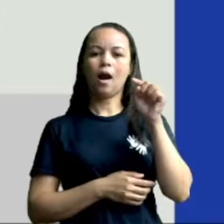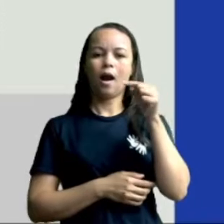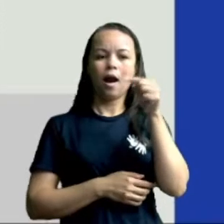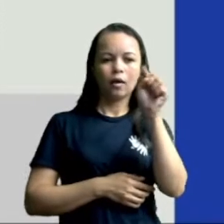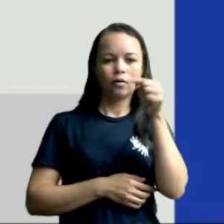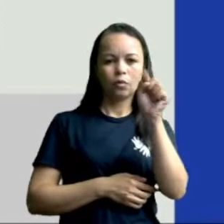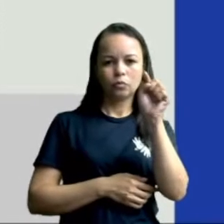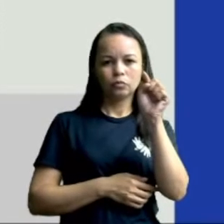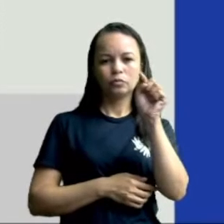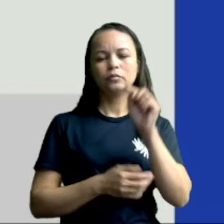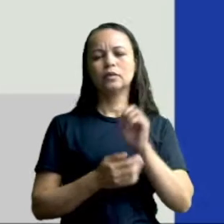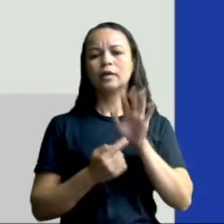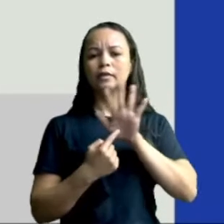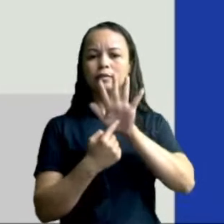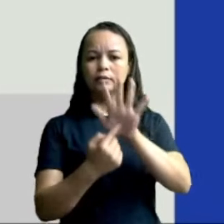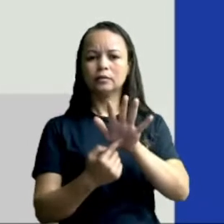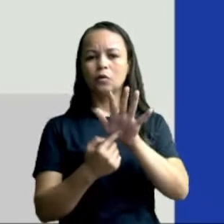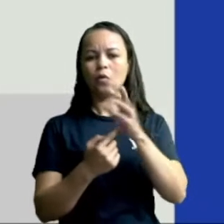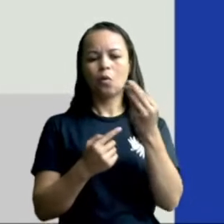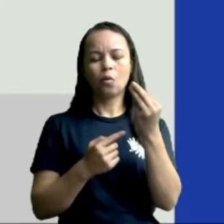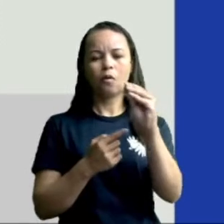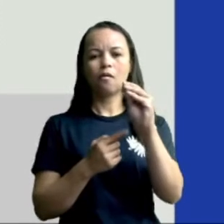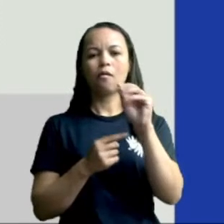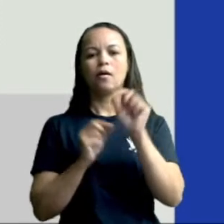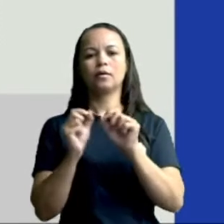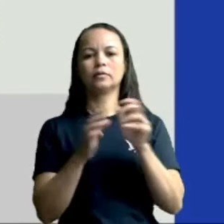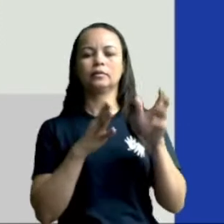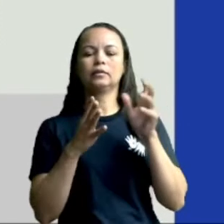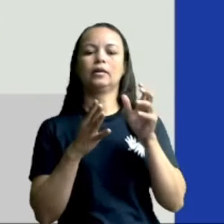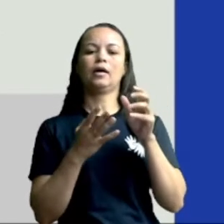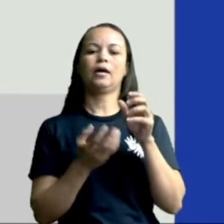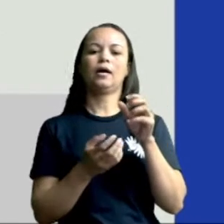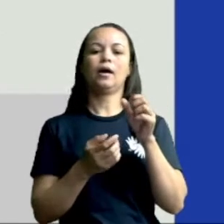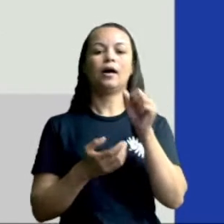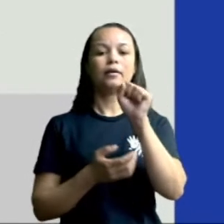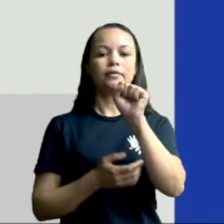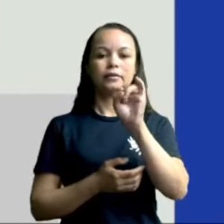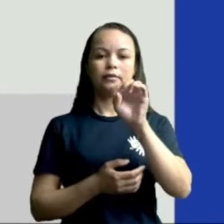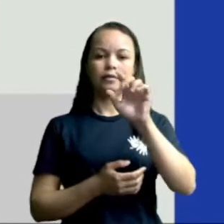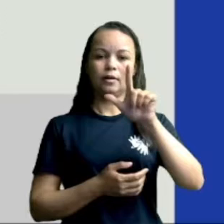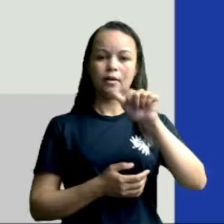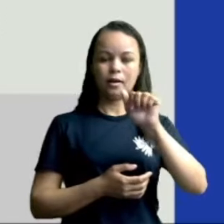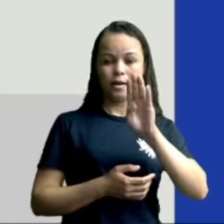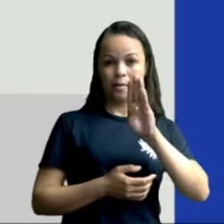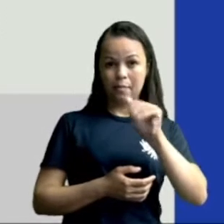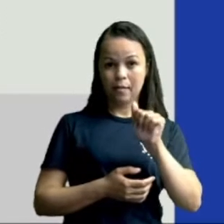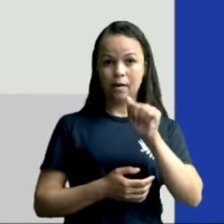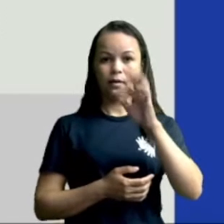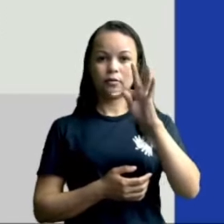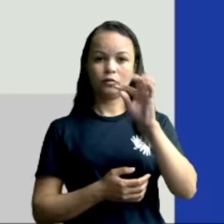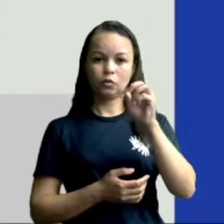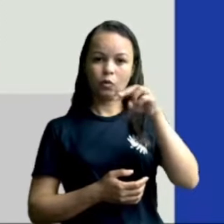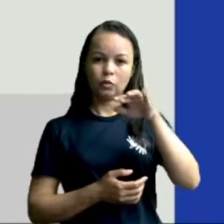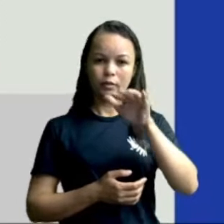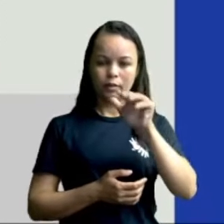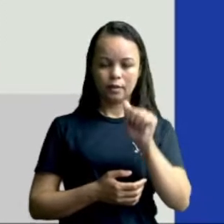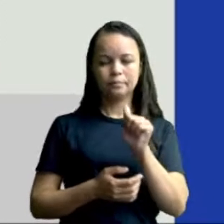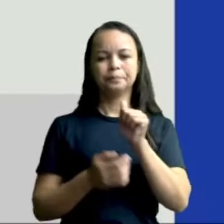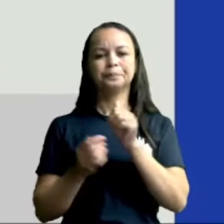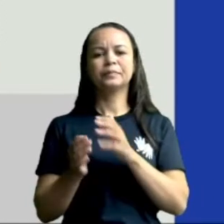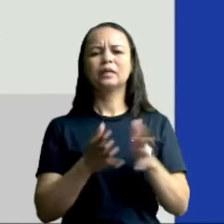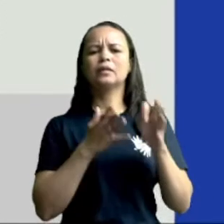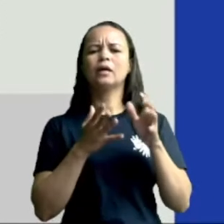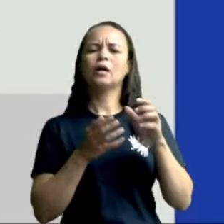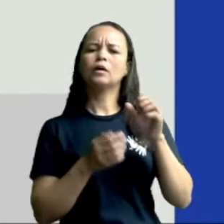agudo, que se coloca sobre a vogal da sílaba tônica. Então, já começa daí, Em espanhol, a